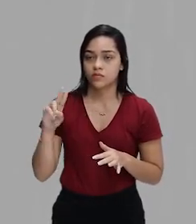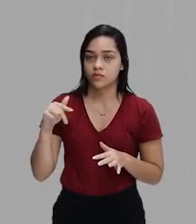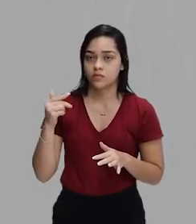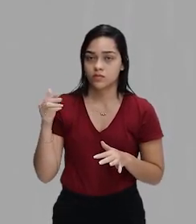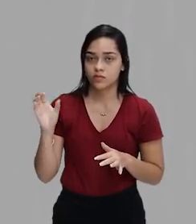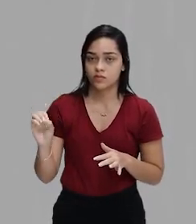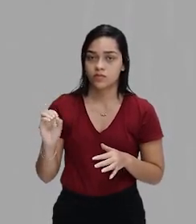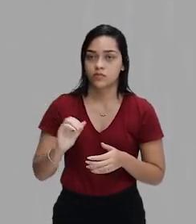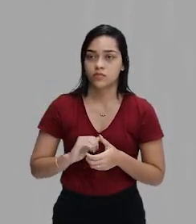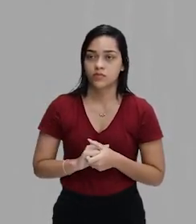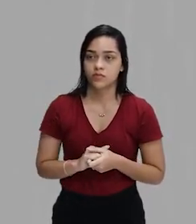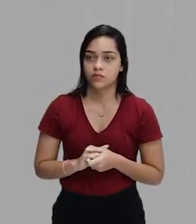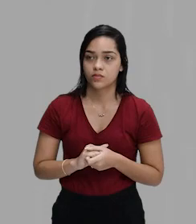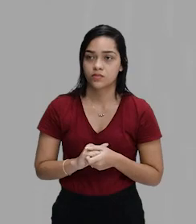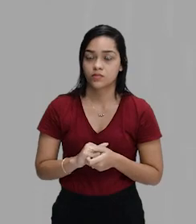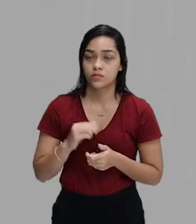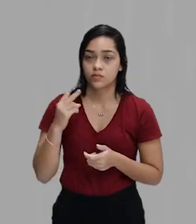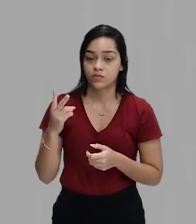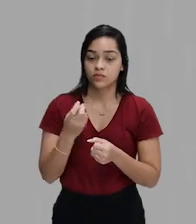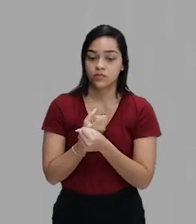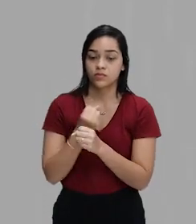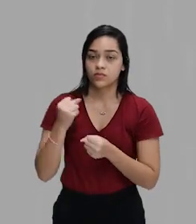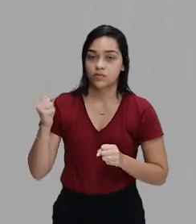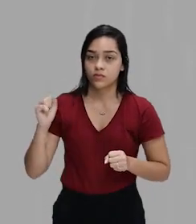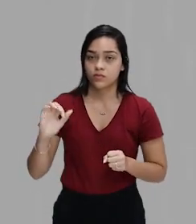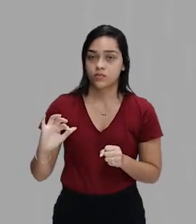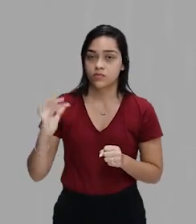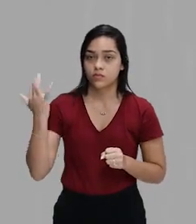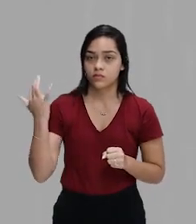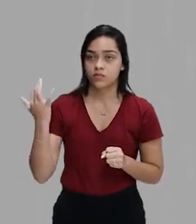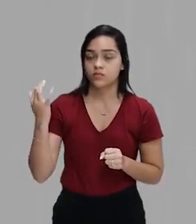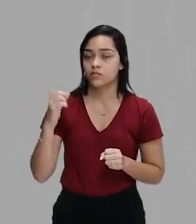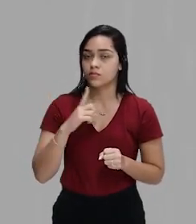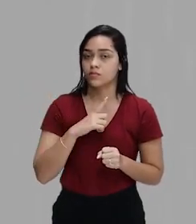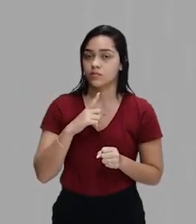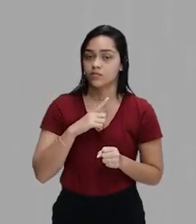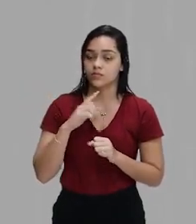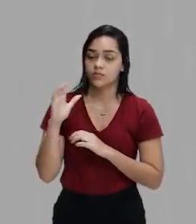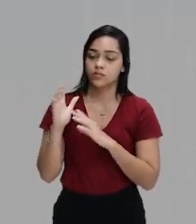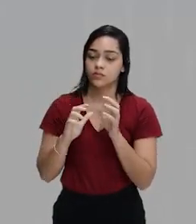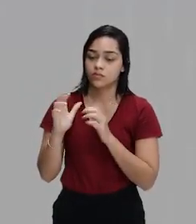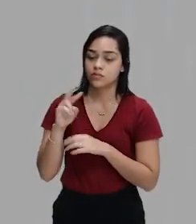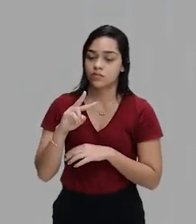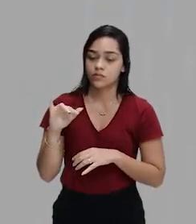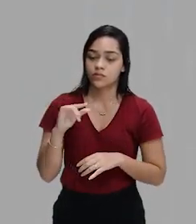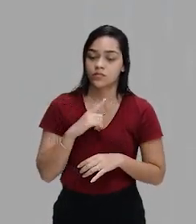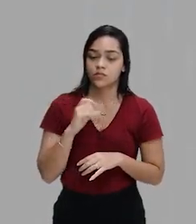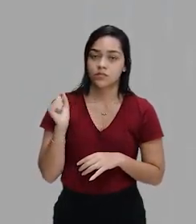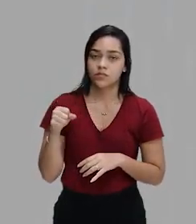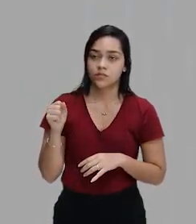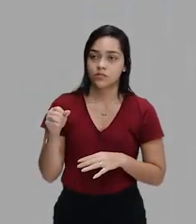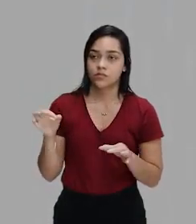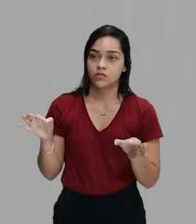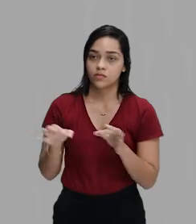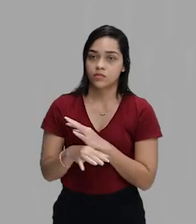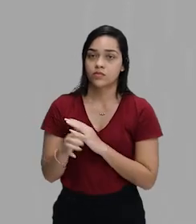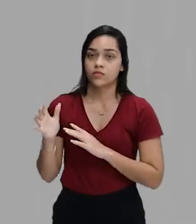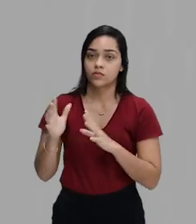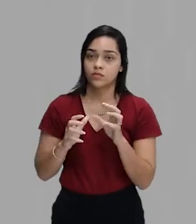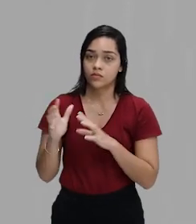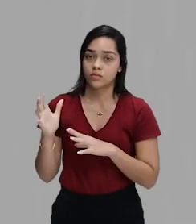Soviética. E dois grandes acontecimentos, duas grandes batalhas, vão marcar o final dessa